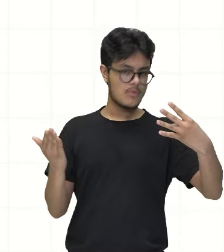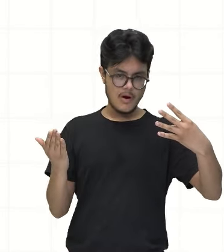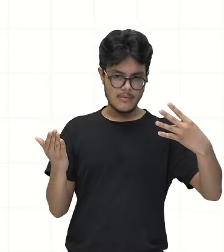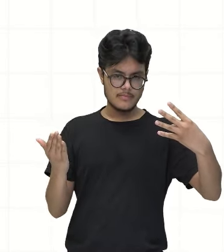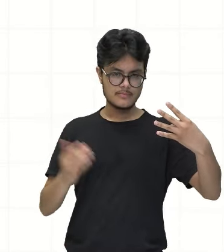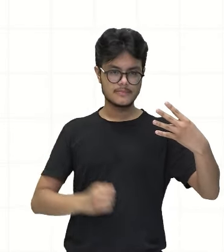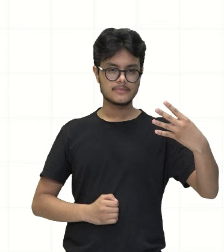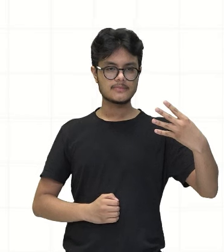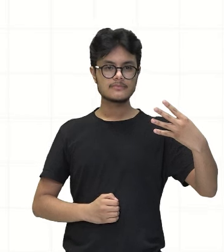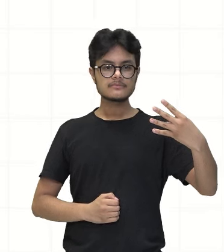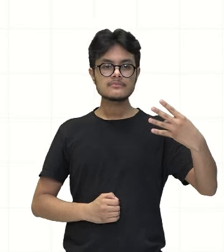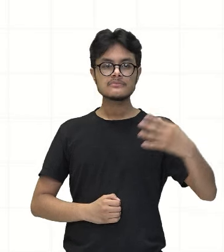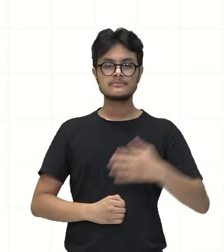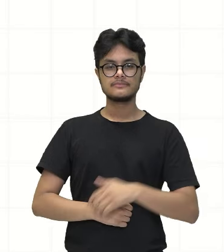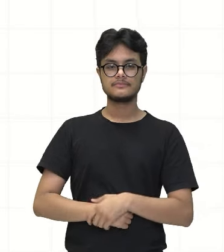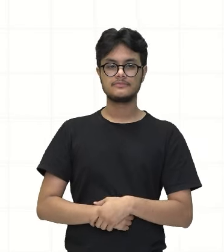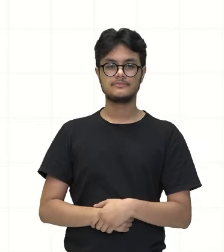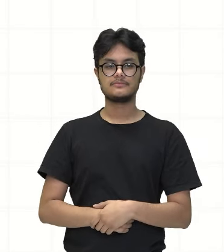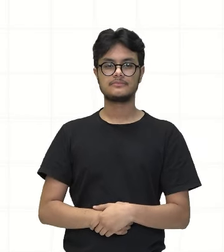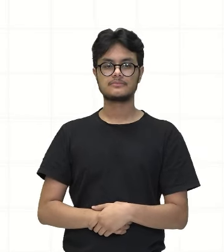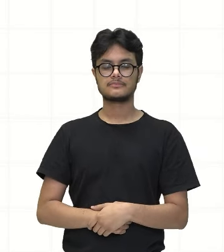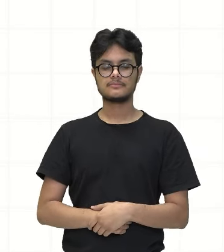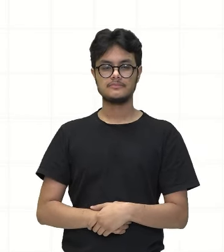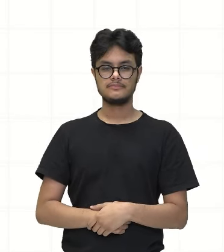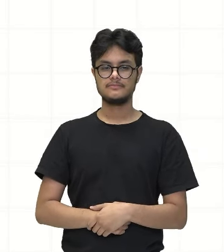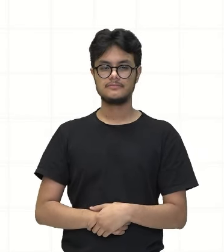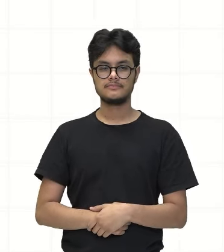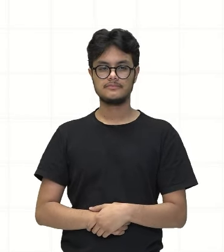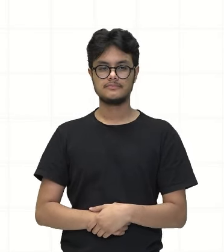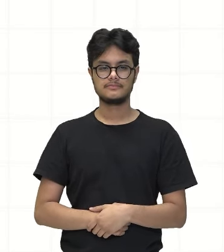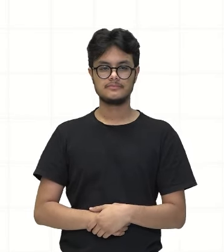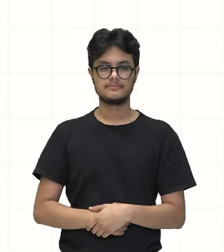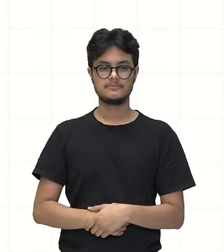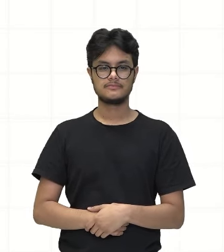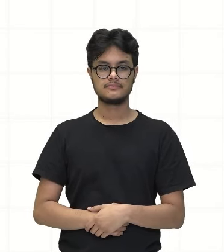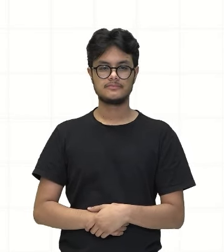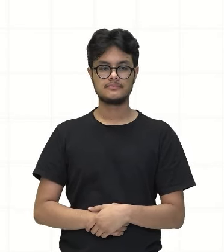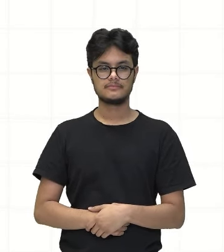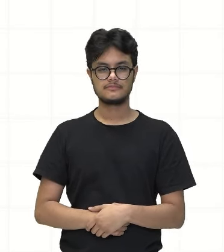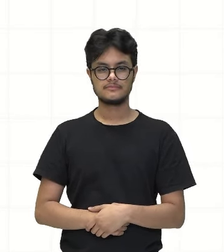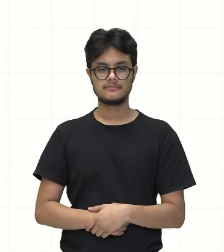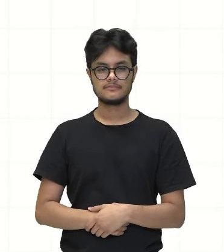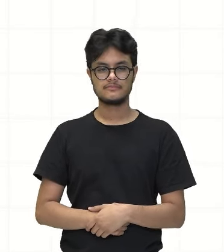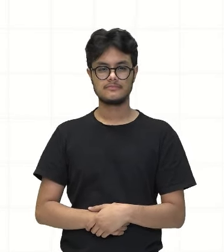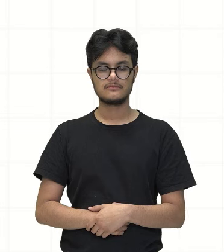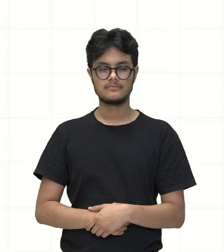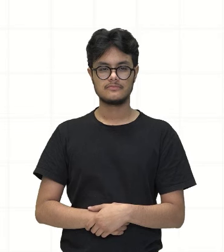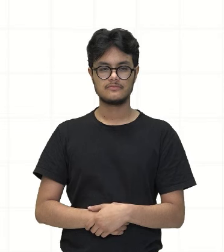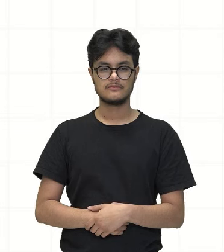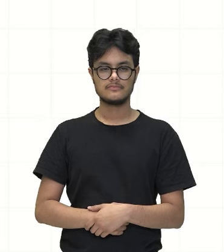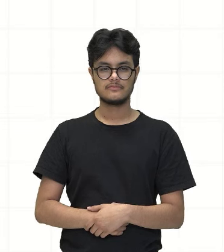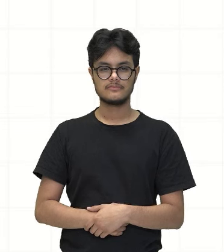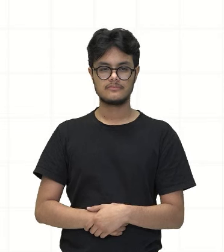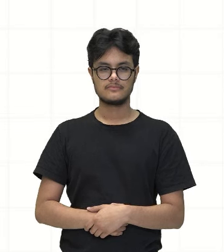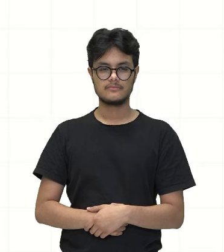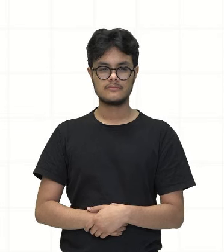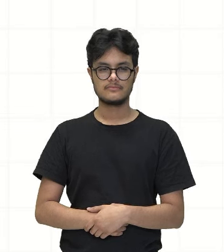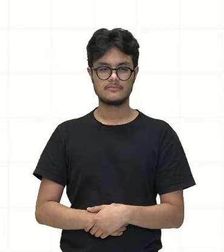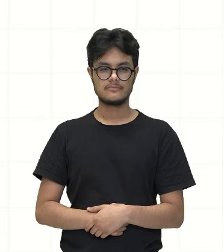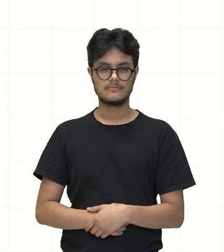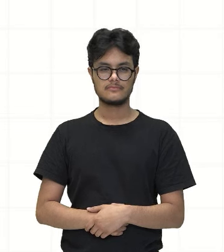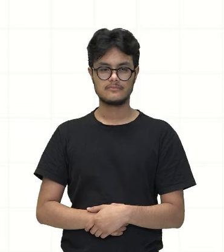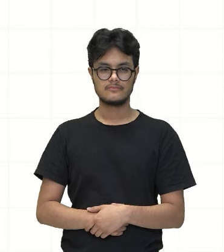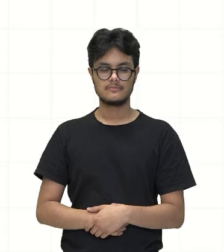4, para encontrar o valor de M e N. Né? Eu tenho M e N nessas fórmulas aqui, ó, nas